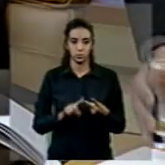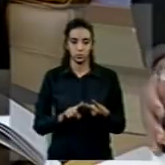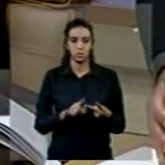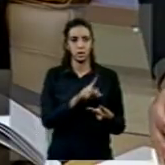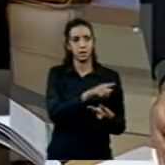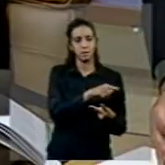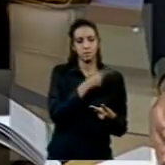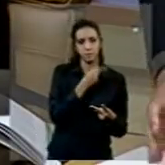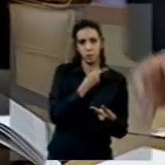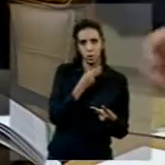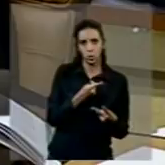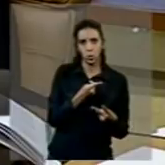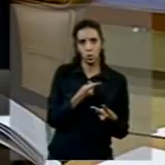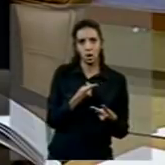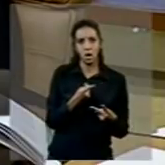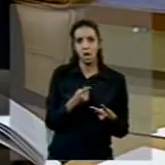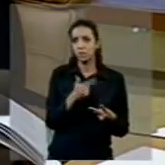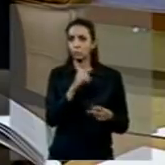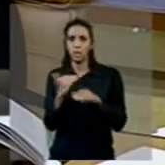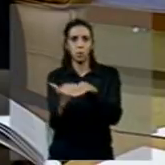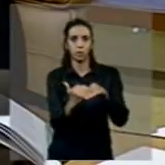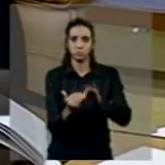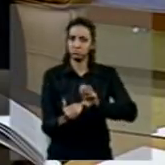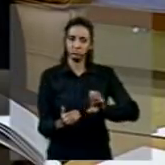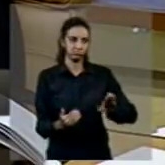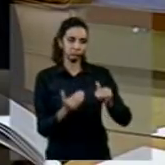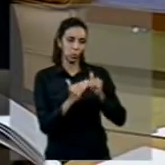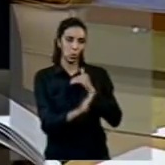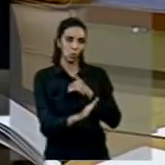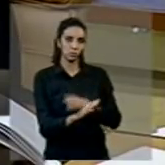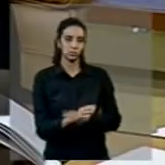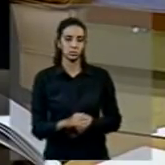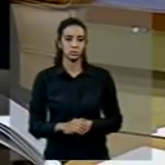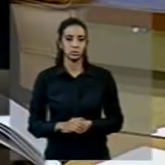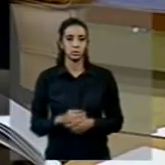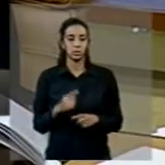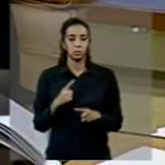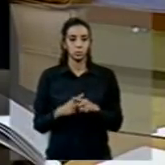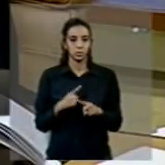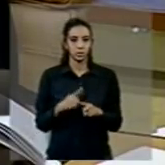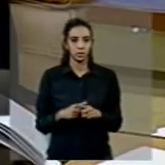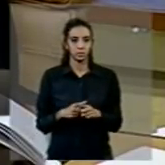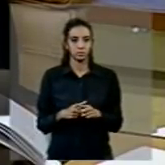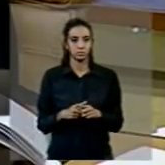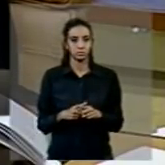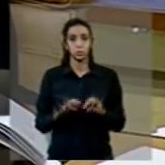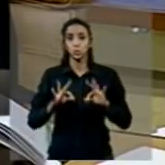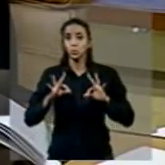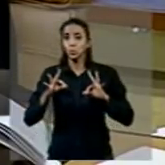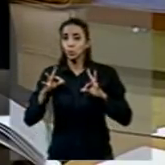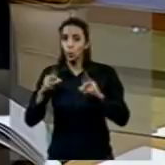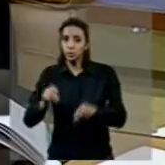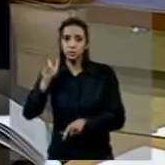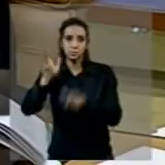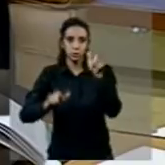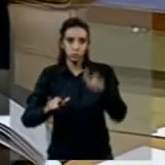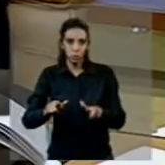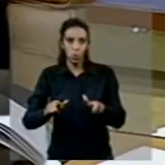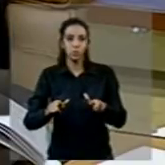princípio da isonomia também não me parece prevalecer pela singela circunstância de que todos submetem-se a isso uma